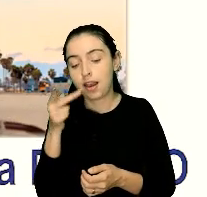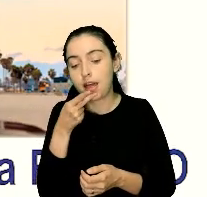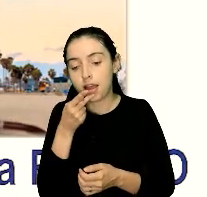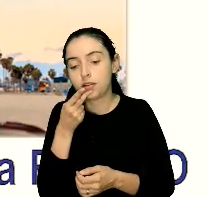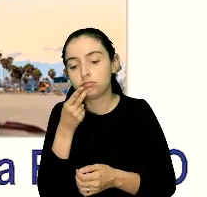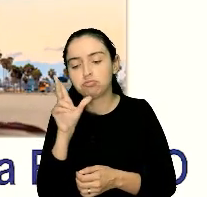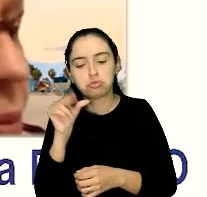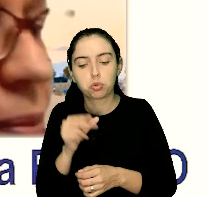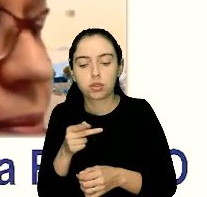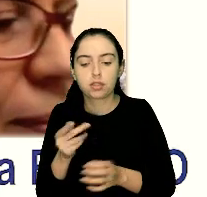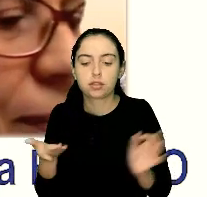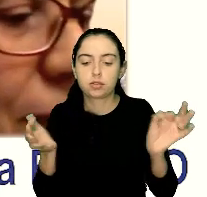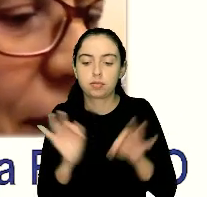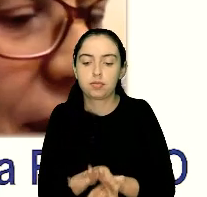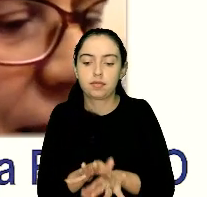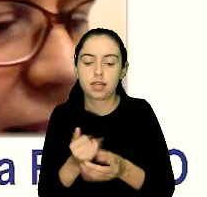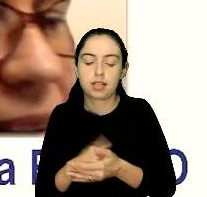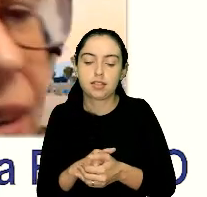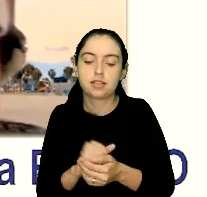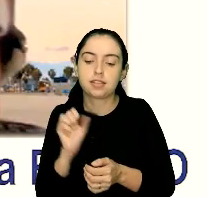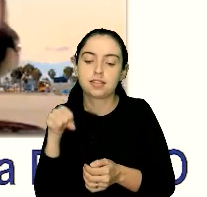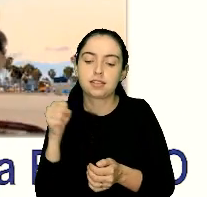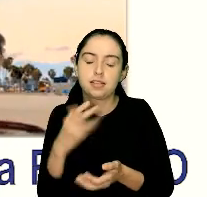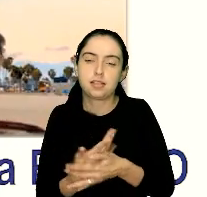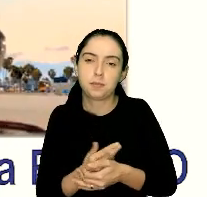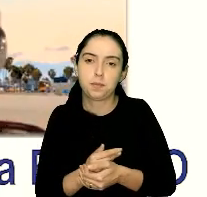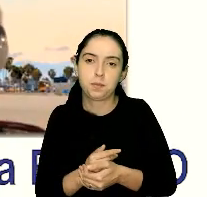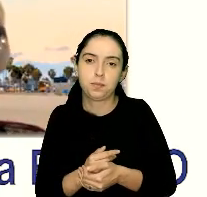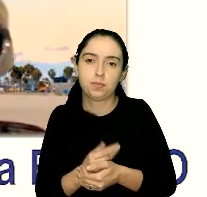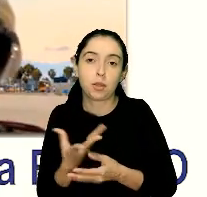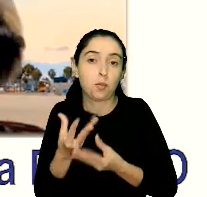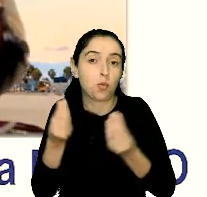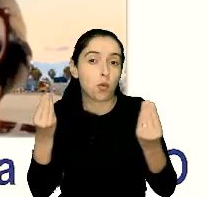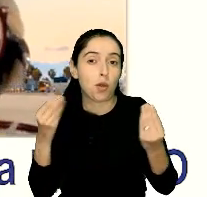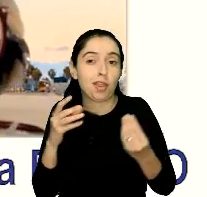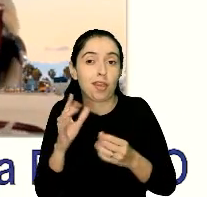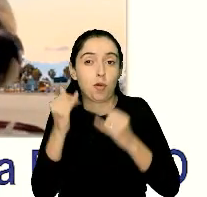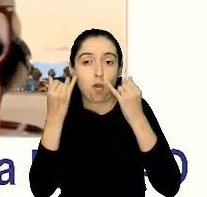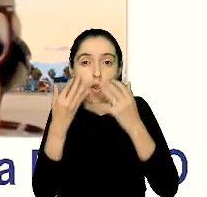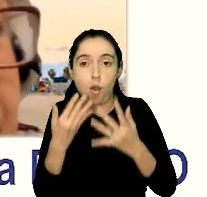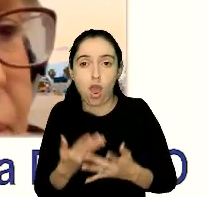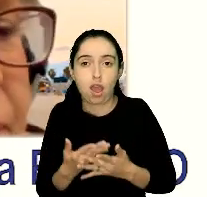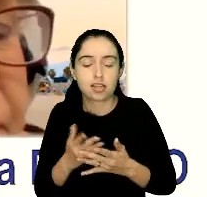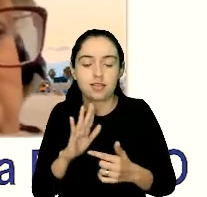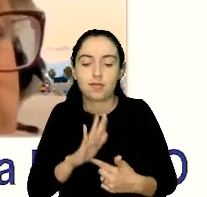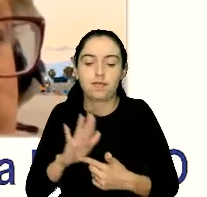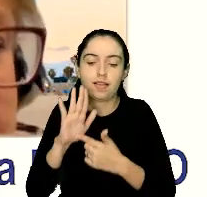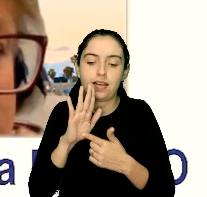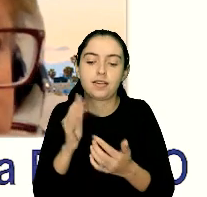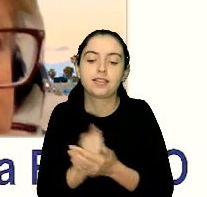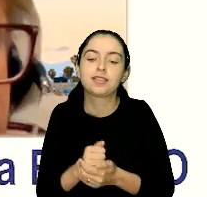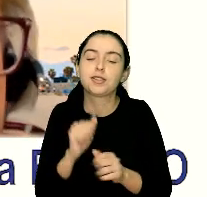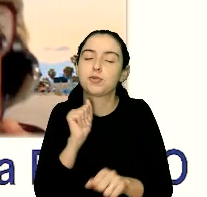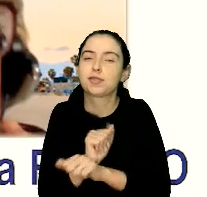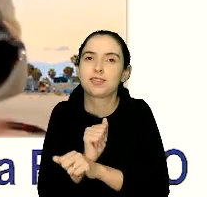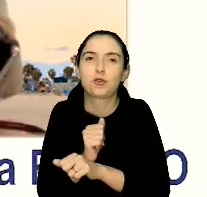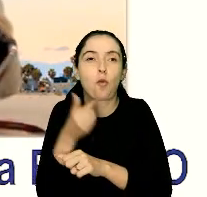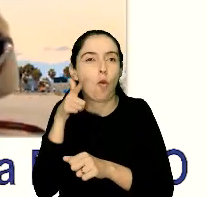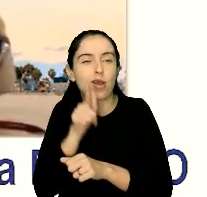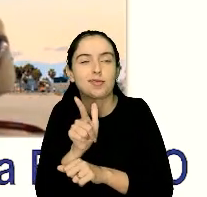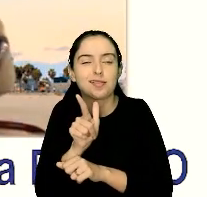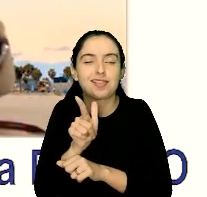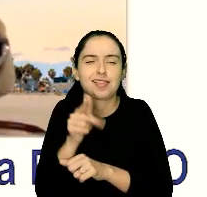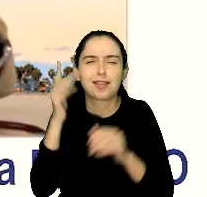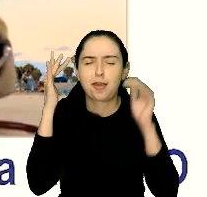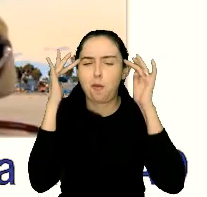no encerramento? Sim, é que é tanta coisa, né, para a gente colocar. Espero que eu tenha conseguido, de alguma